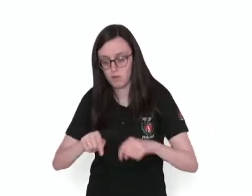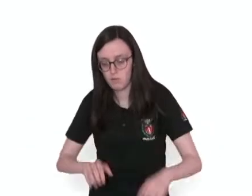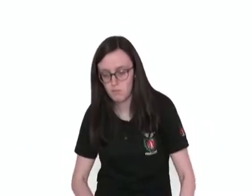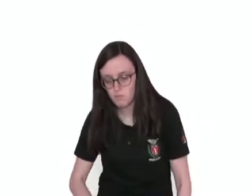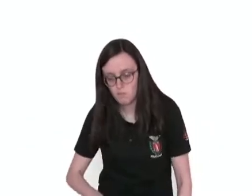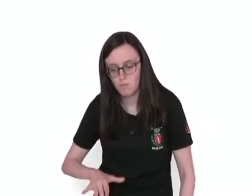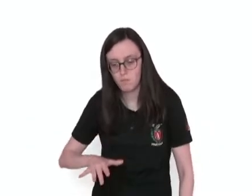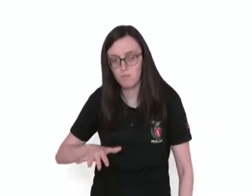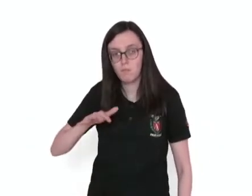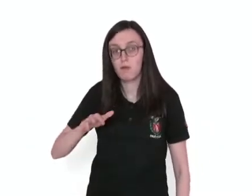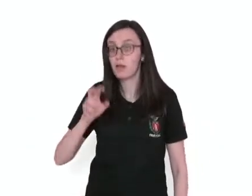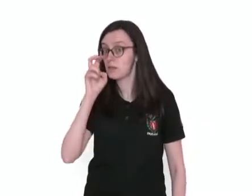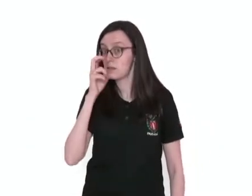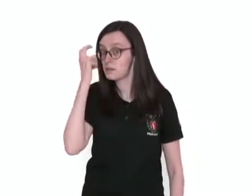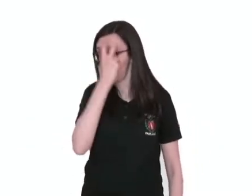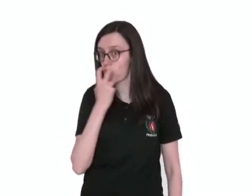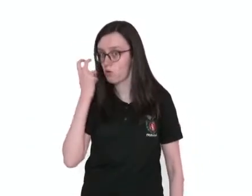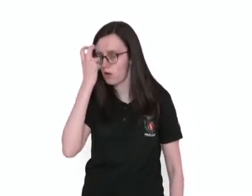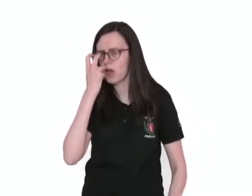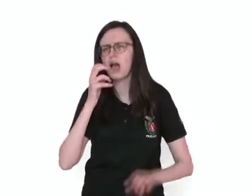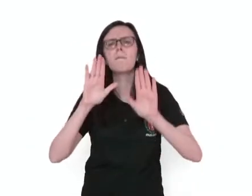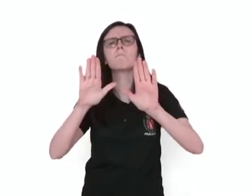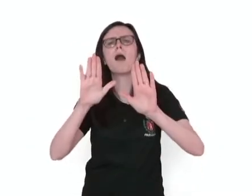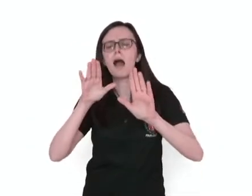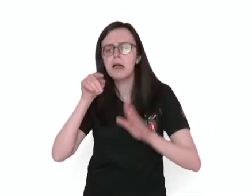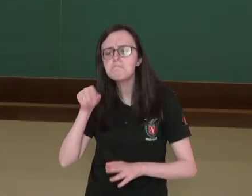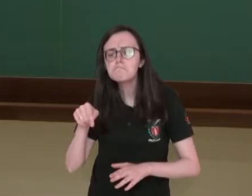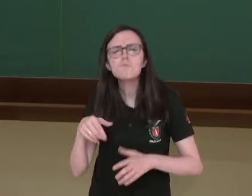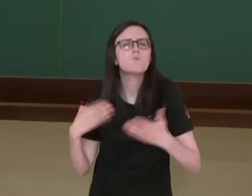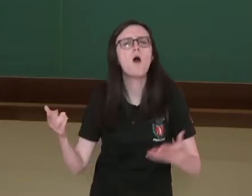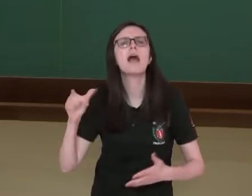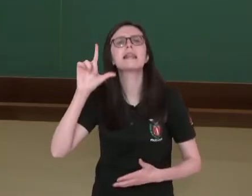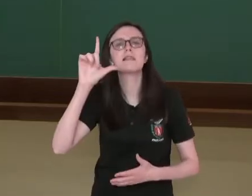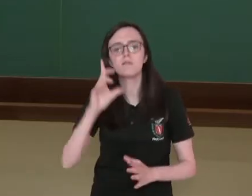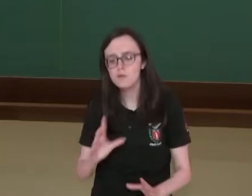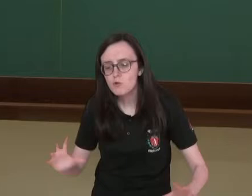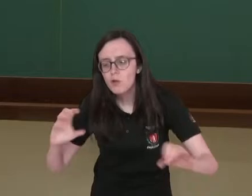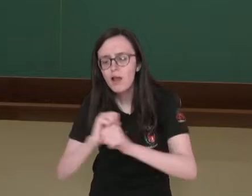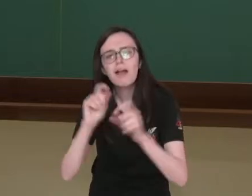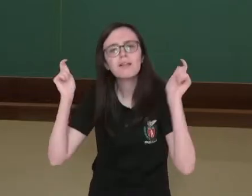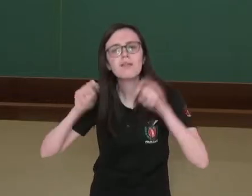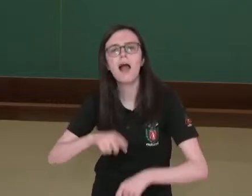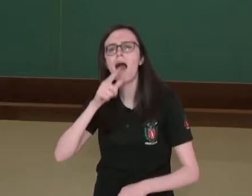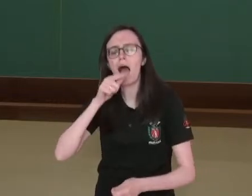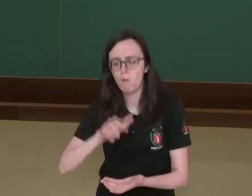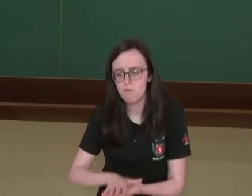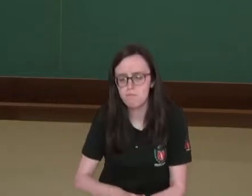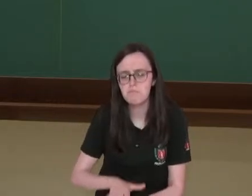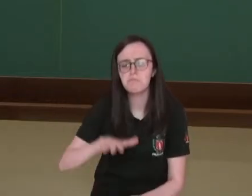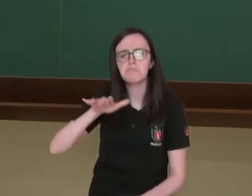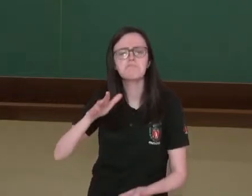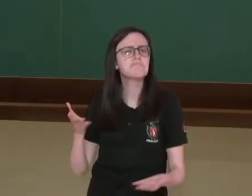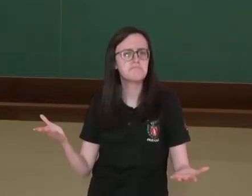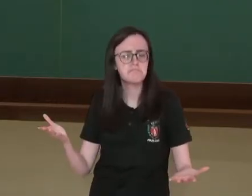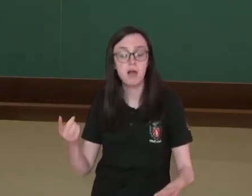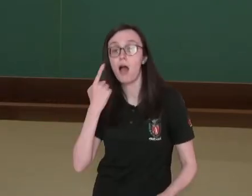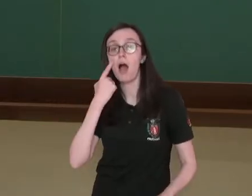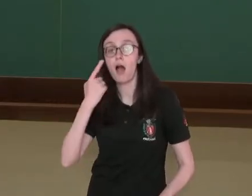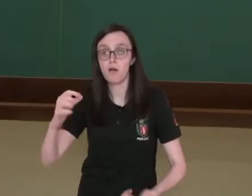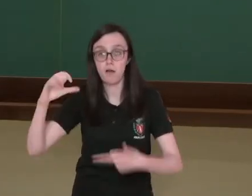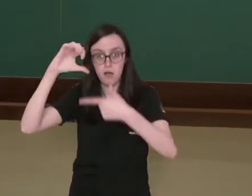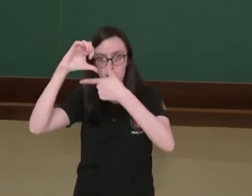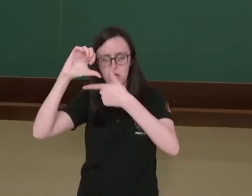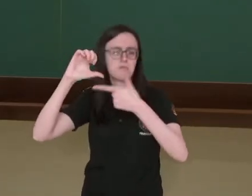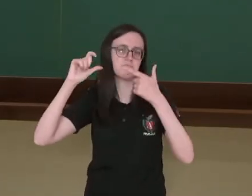em 5 horas. Qual é a capacidade em litros deste tanque? Veja, um problema